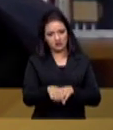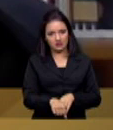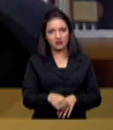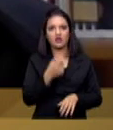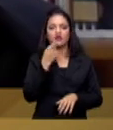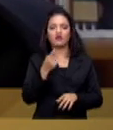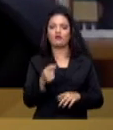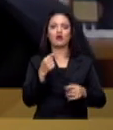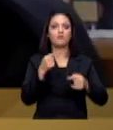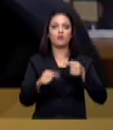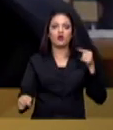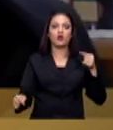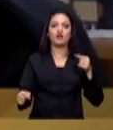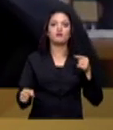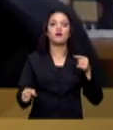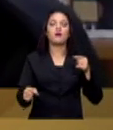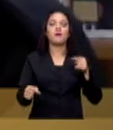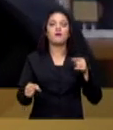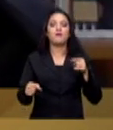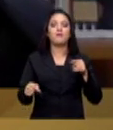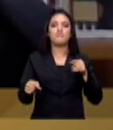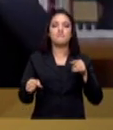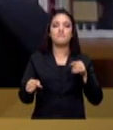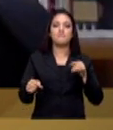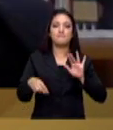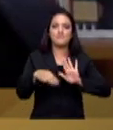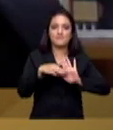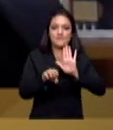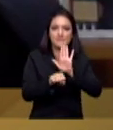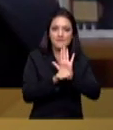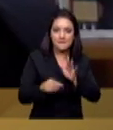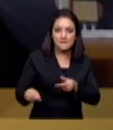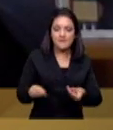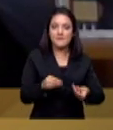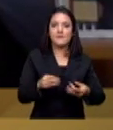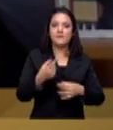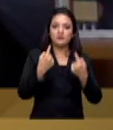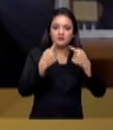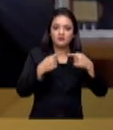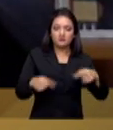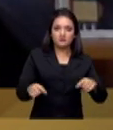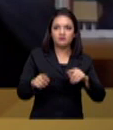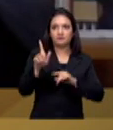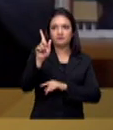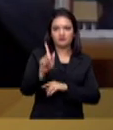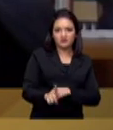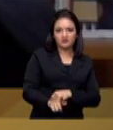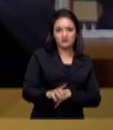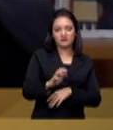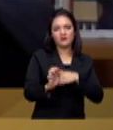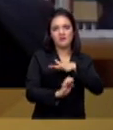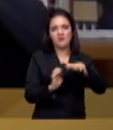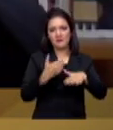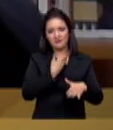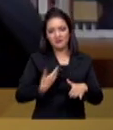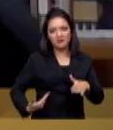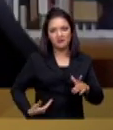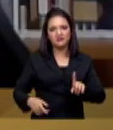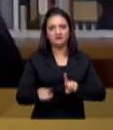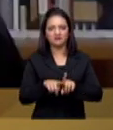atos de gestão praticados por empresas públicas e sociedades de economia mista, porque pela